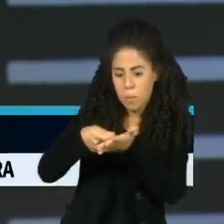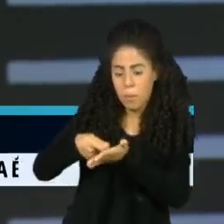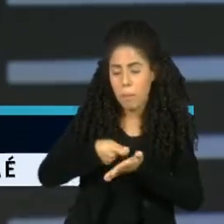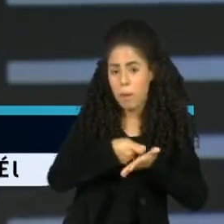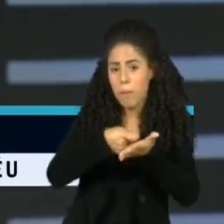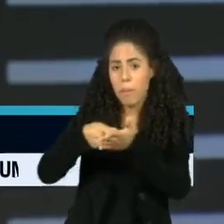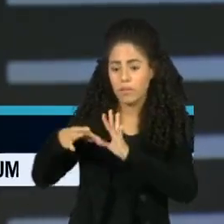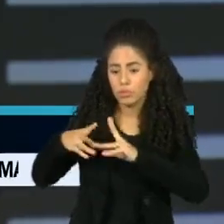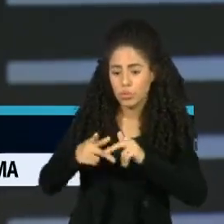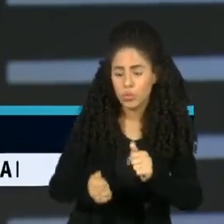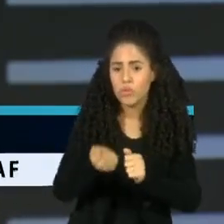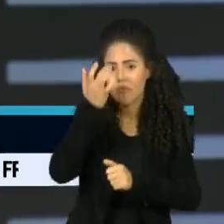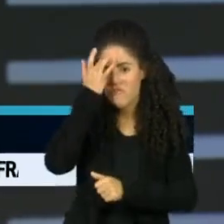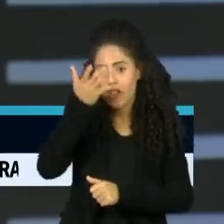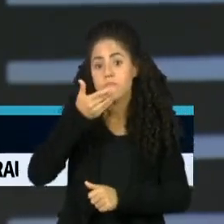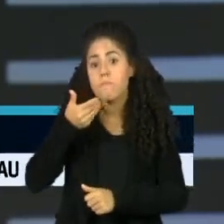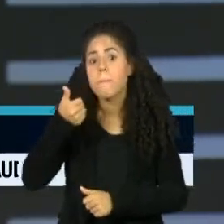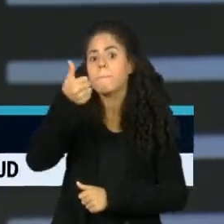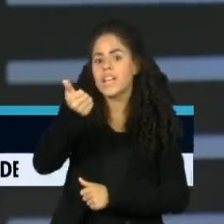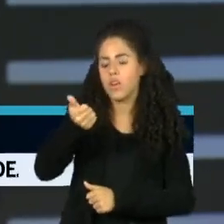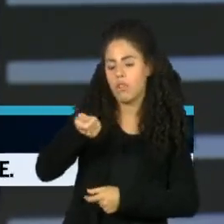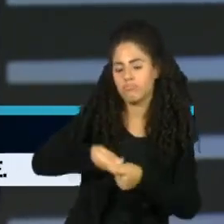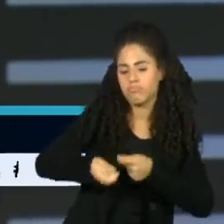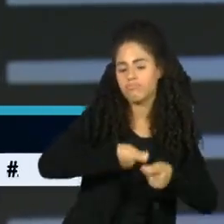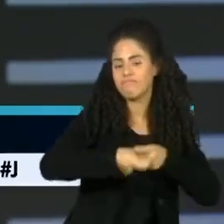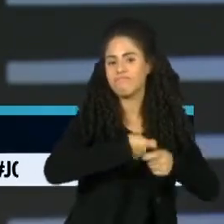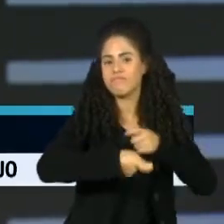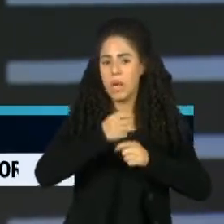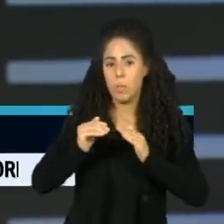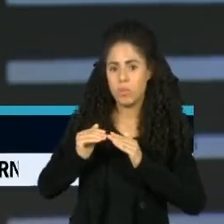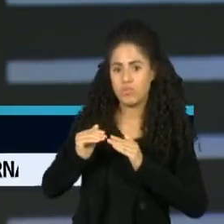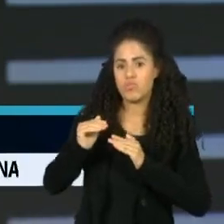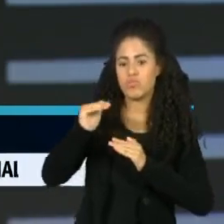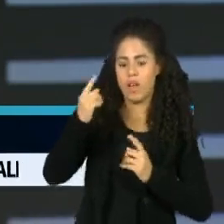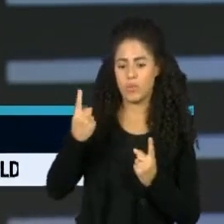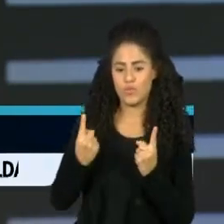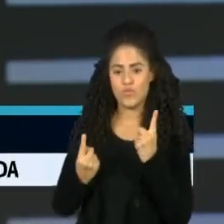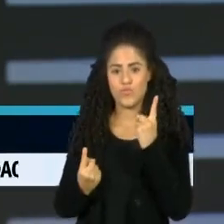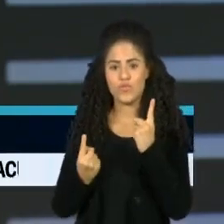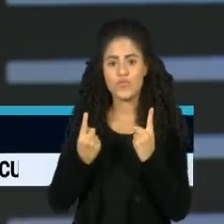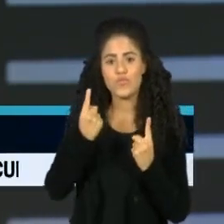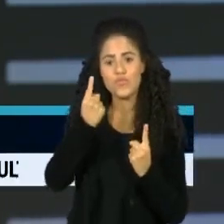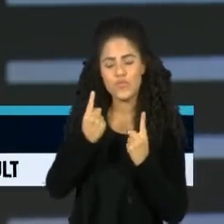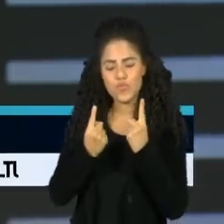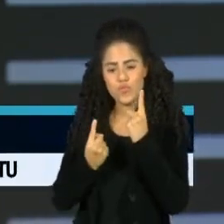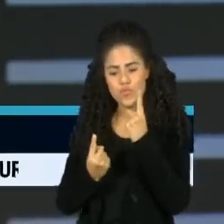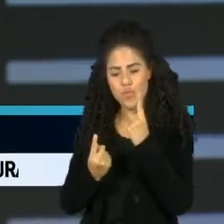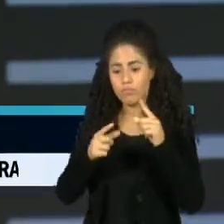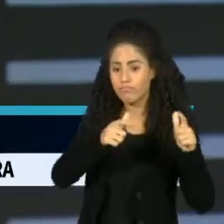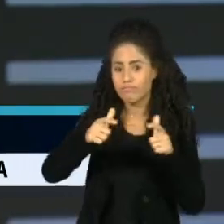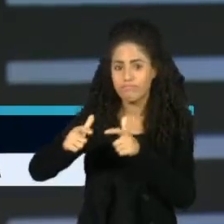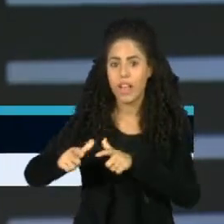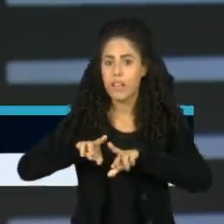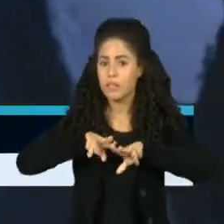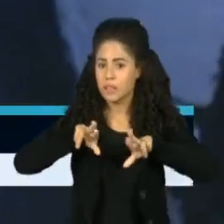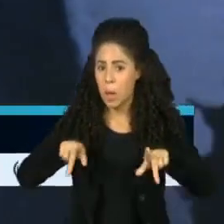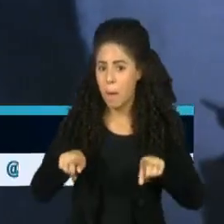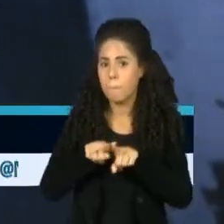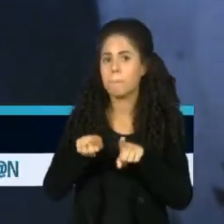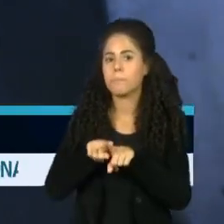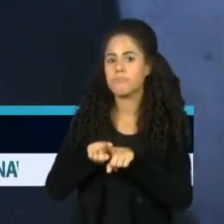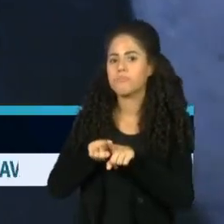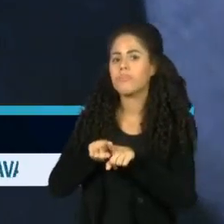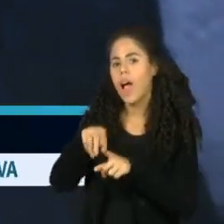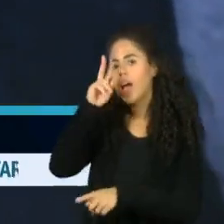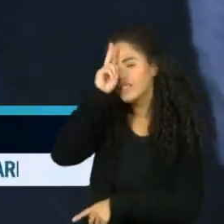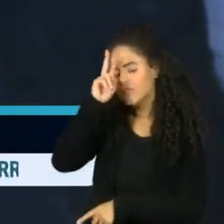florescer, podem ter um custo financeiro menor, tem mais concorrência no sistema financeiro, tudo isso é positivo. Agora lembrei de um outro que é